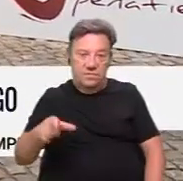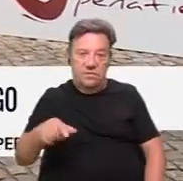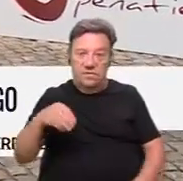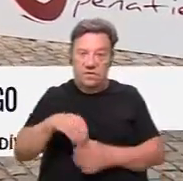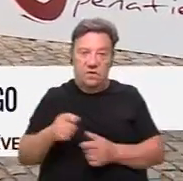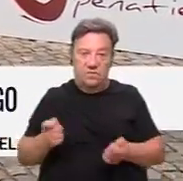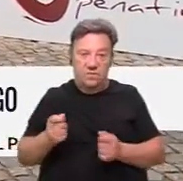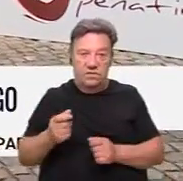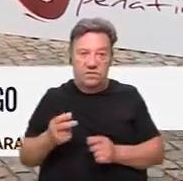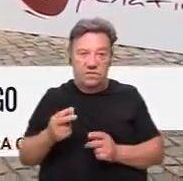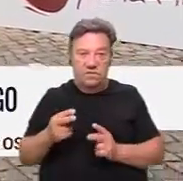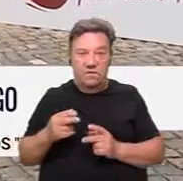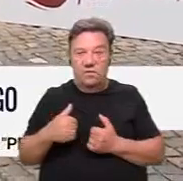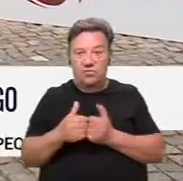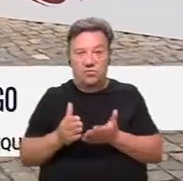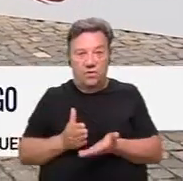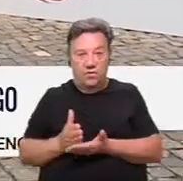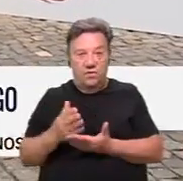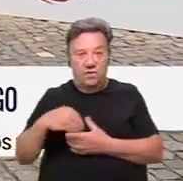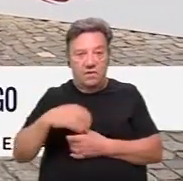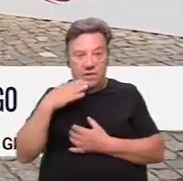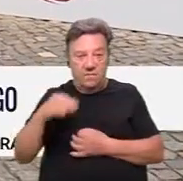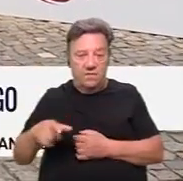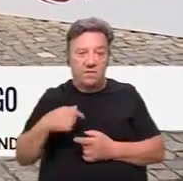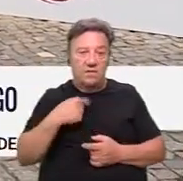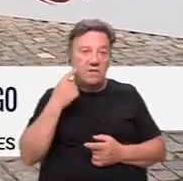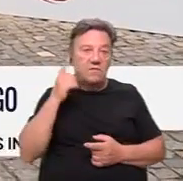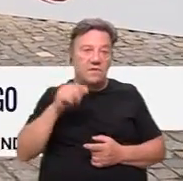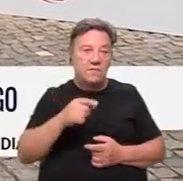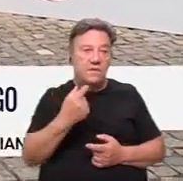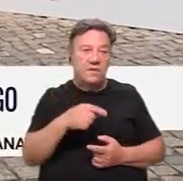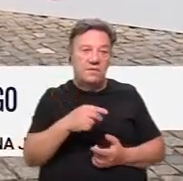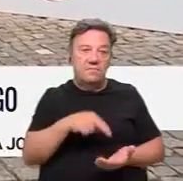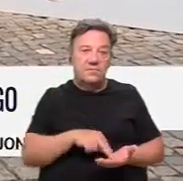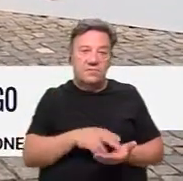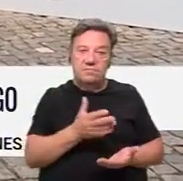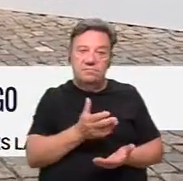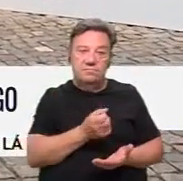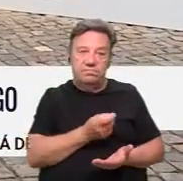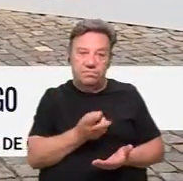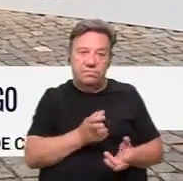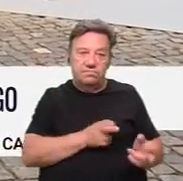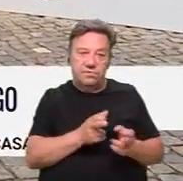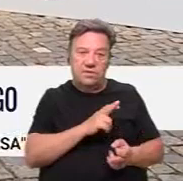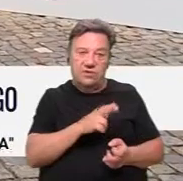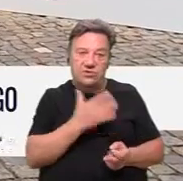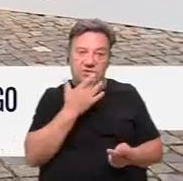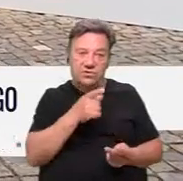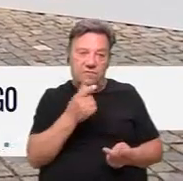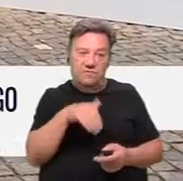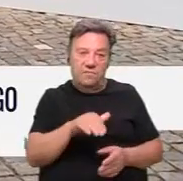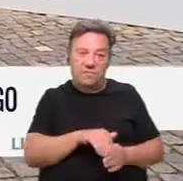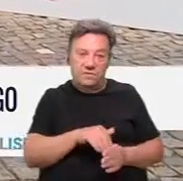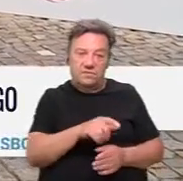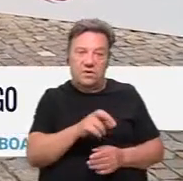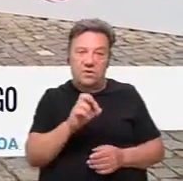organização deste evento, para que decorra tudo dentro da normalidade. Como ouvimos, estão também presentes centenas de pilotos nacionais e estrangeiros que vão participar